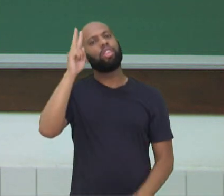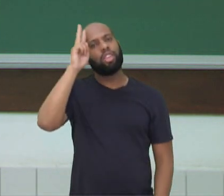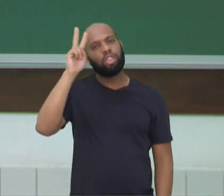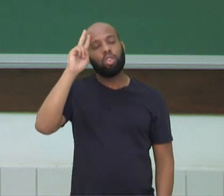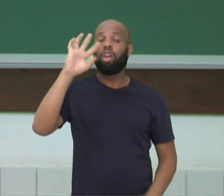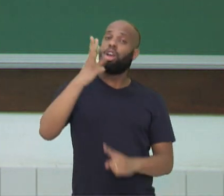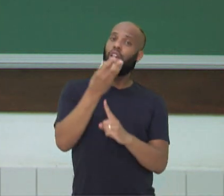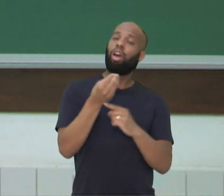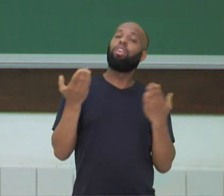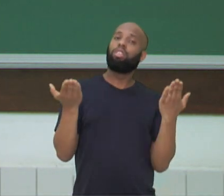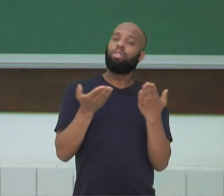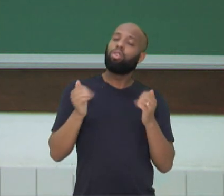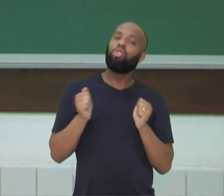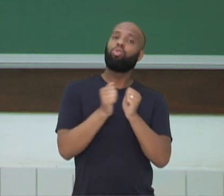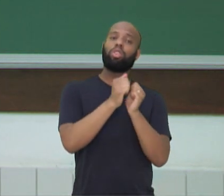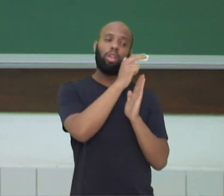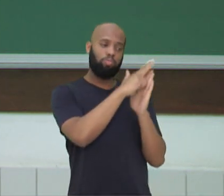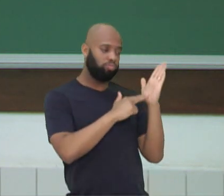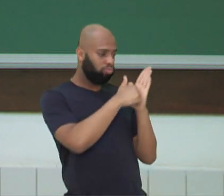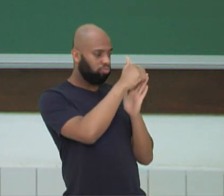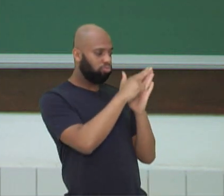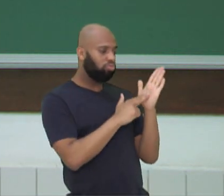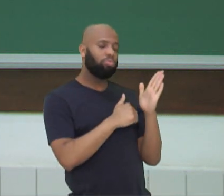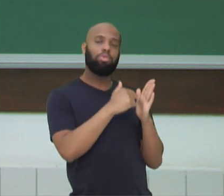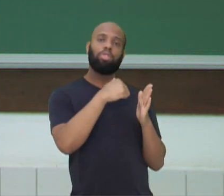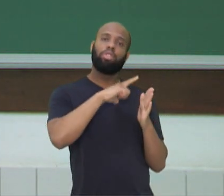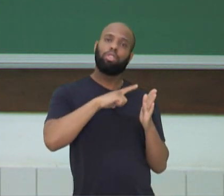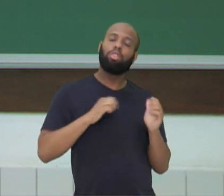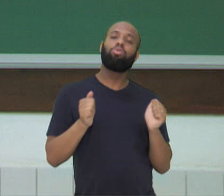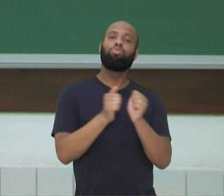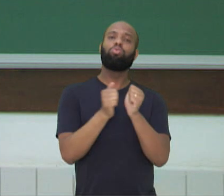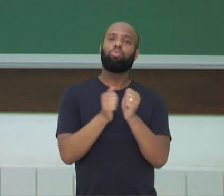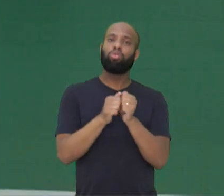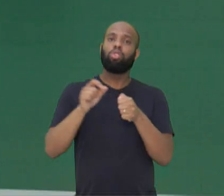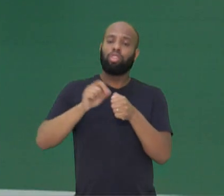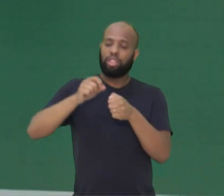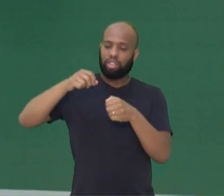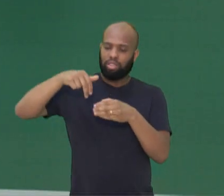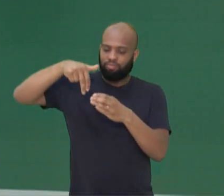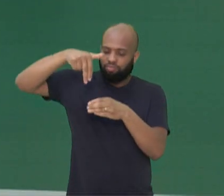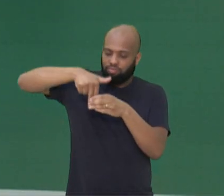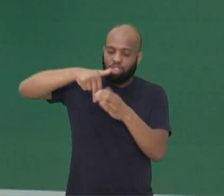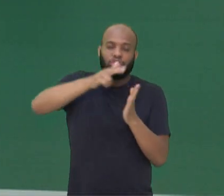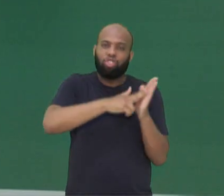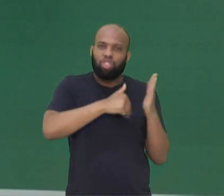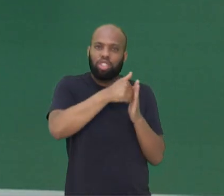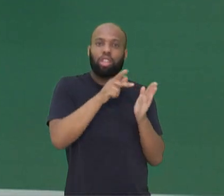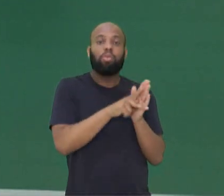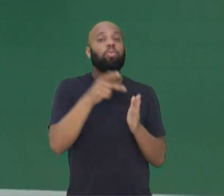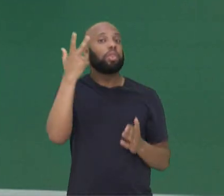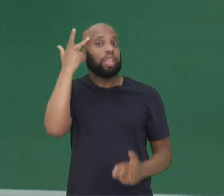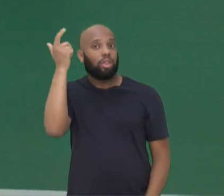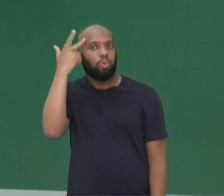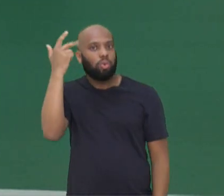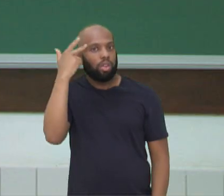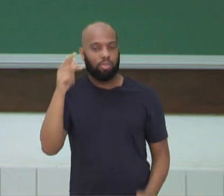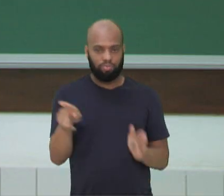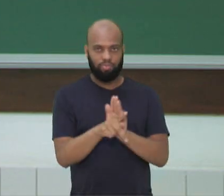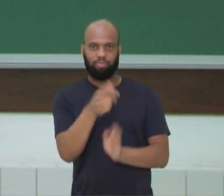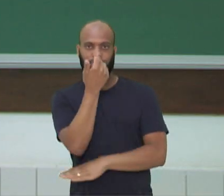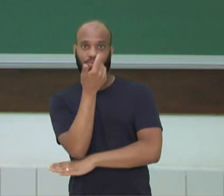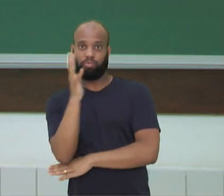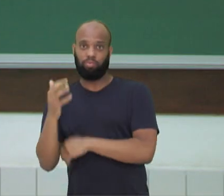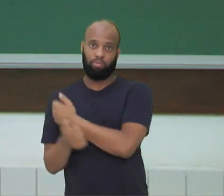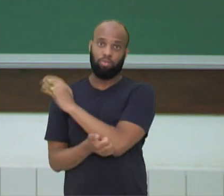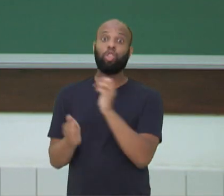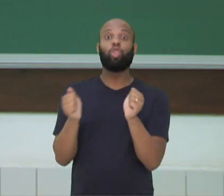não unir pintura, que tem relação com a arte, e com a tinta feita de materiais da natureza. Então acompanhem comigo aqui na tela que eu vou